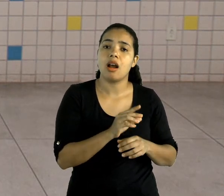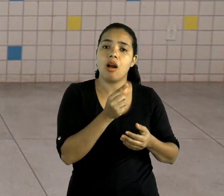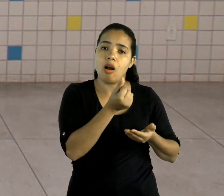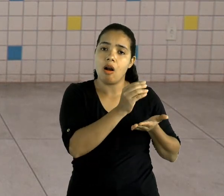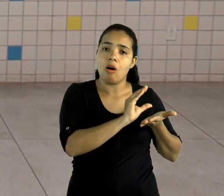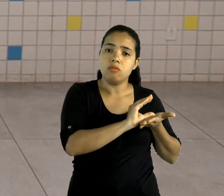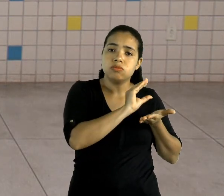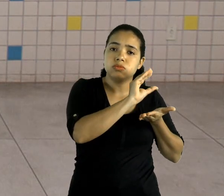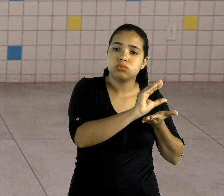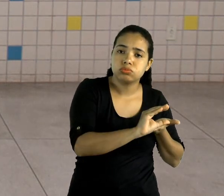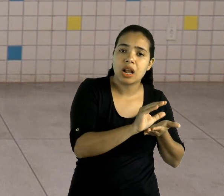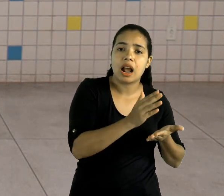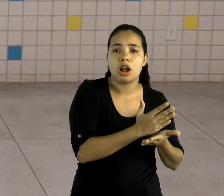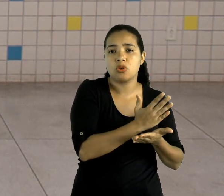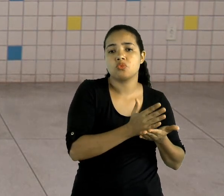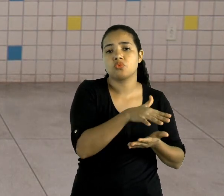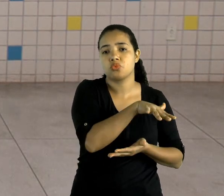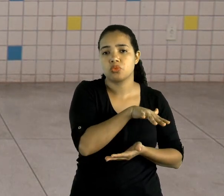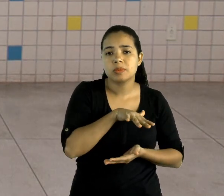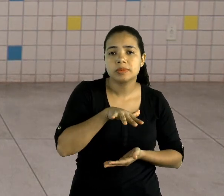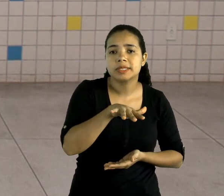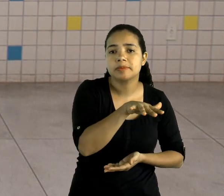investimento muito maior em alguns setores